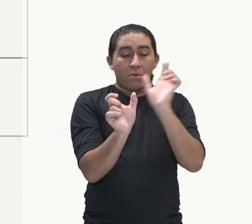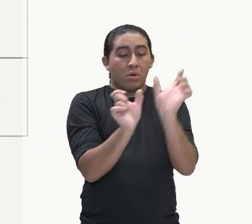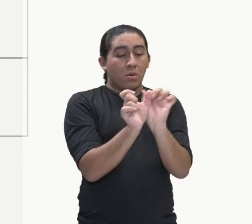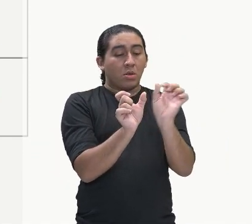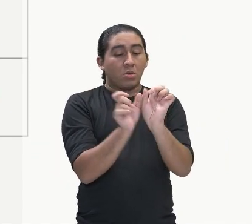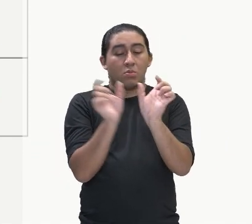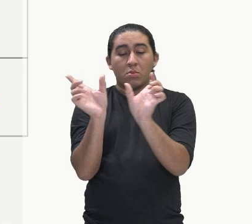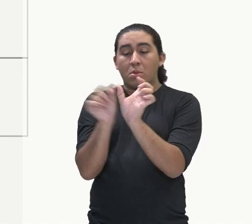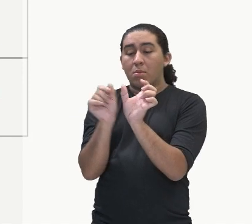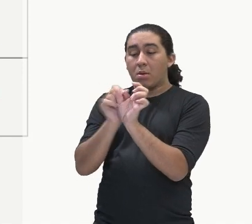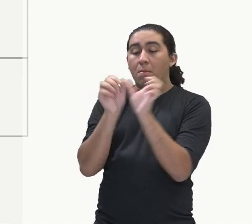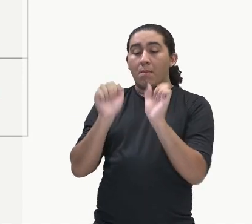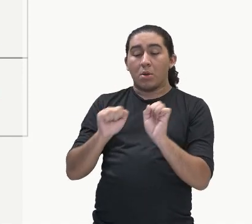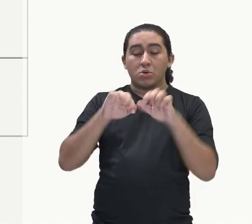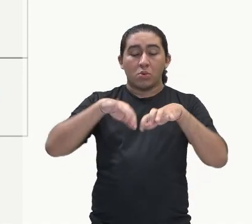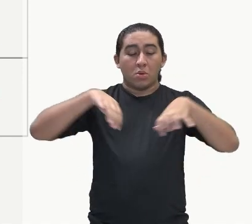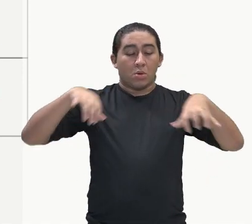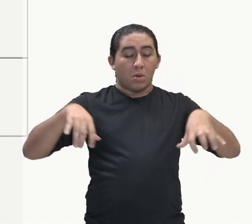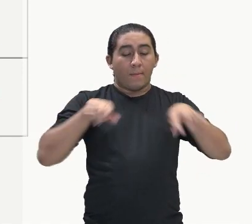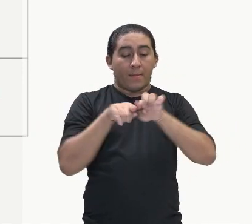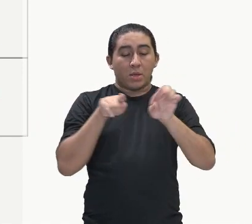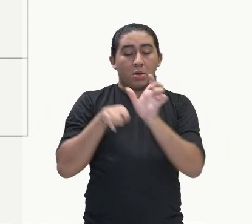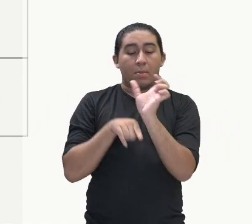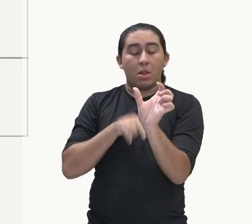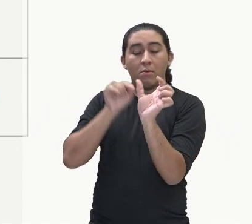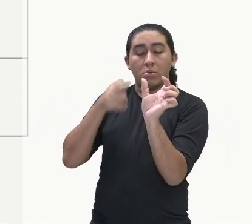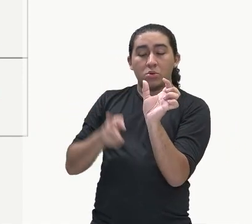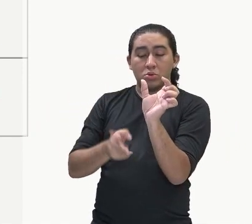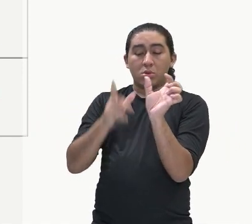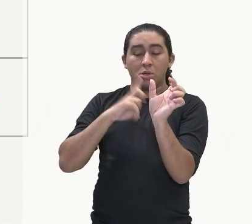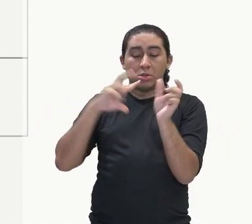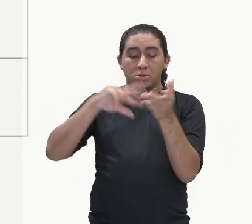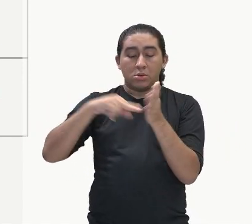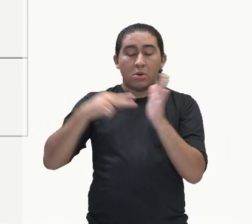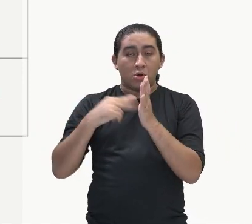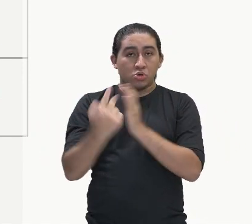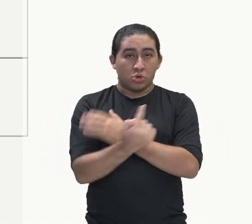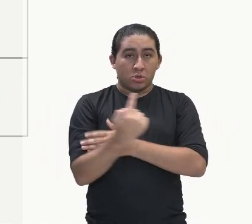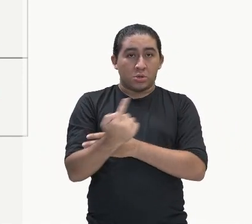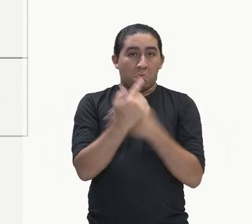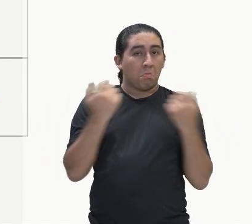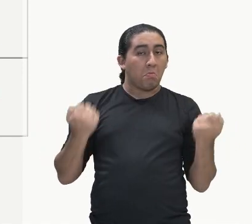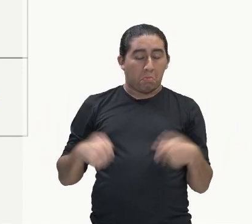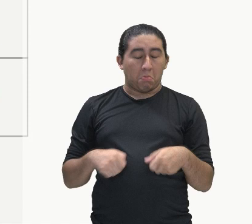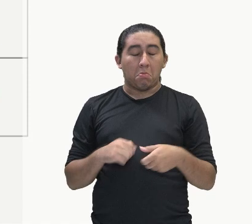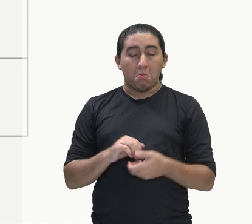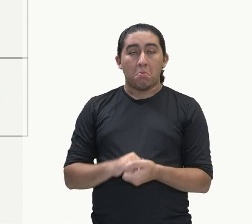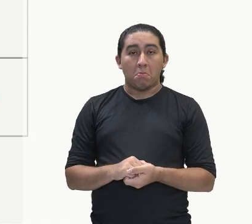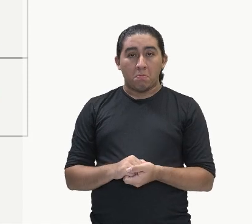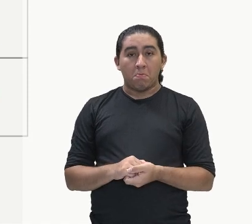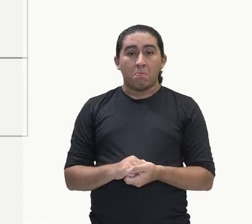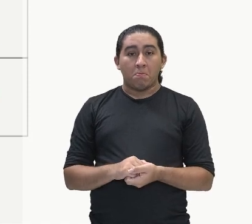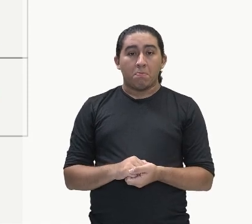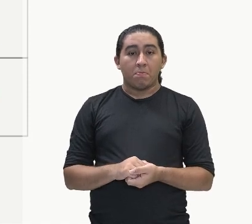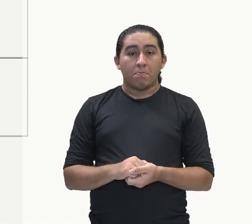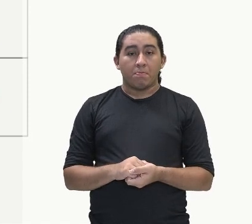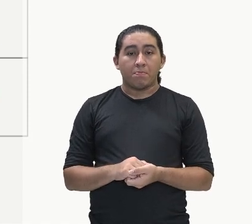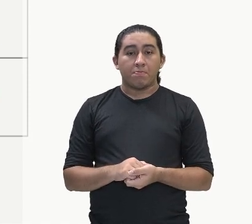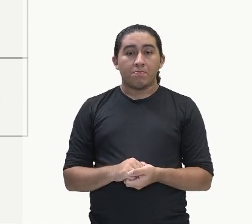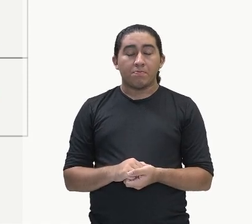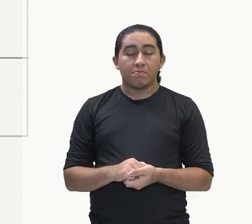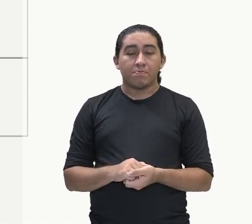um desses afixos, que pode ser prefixo ou sufixo, ela vai continuar existindo. Já a